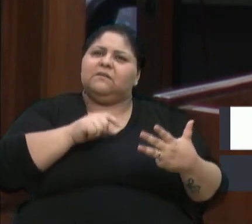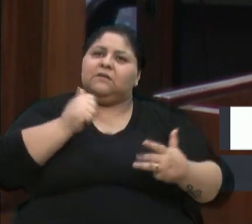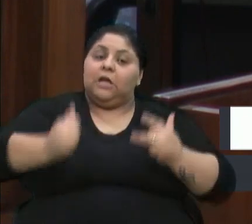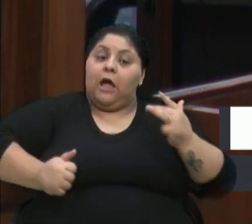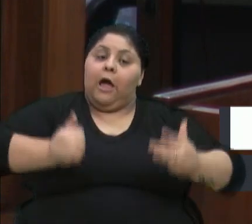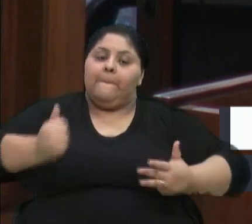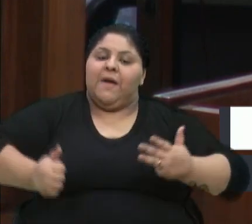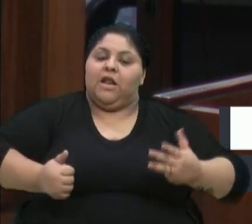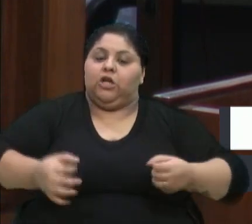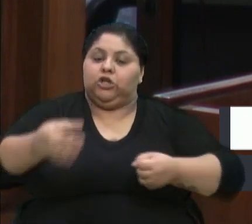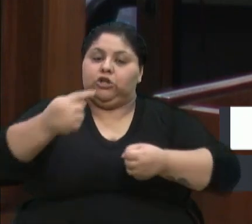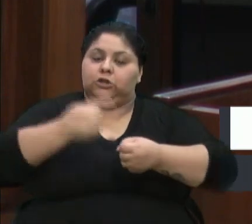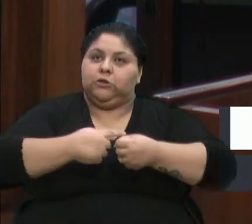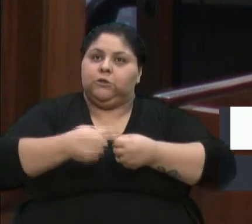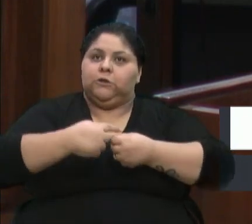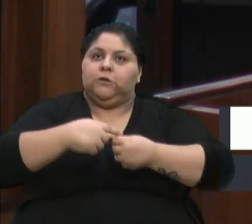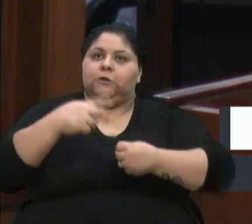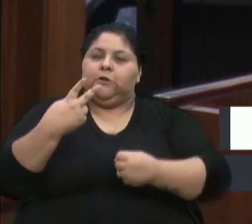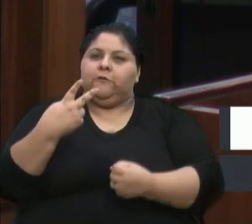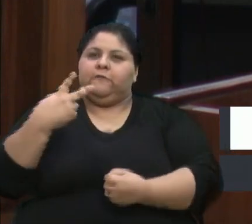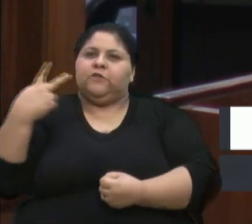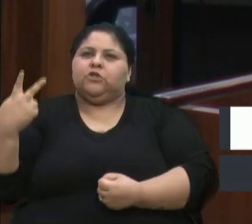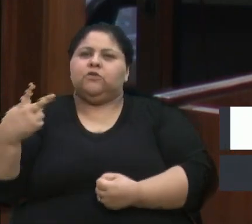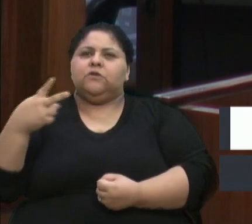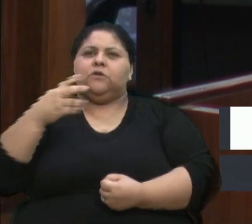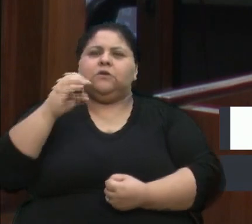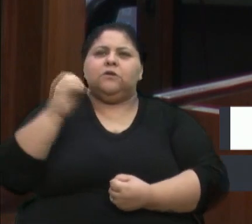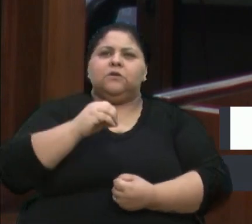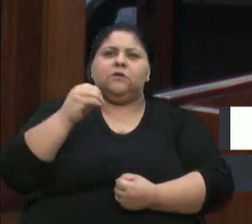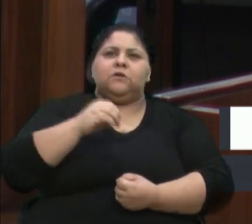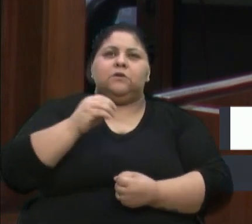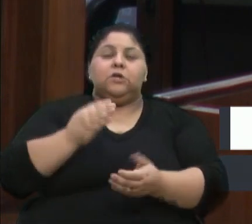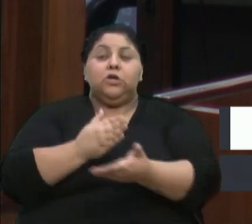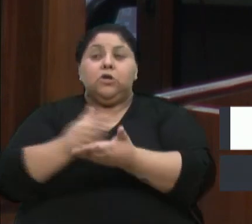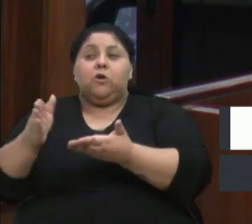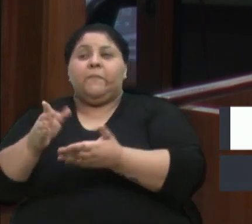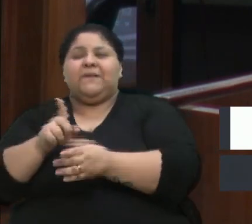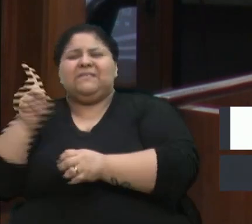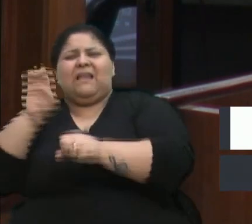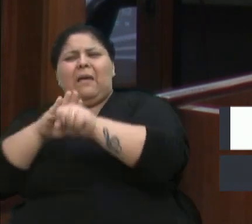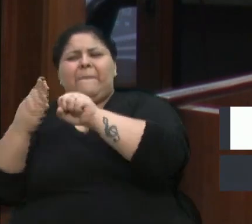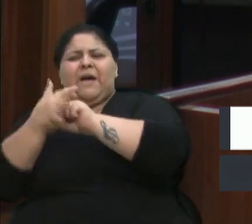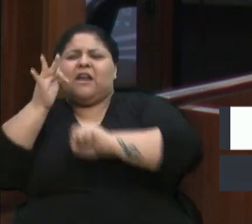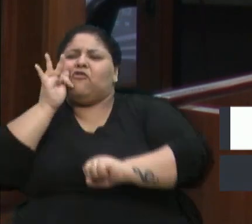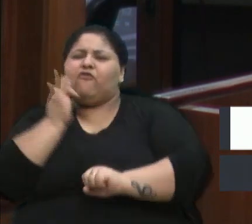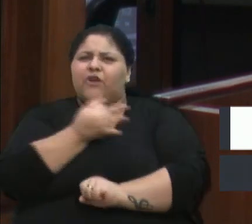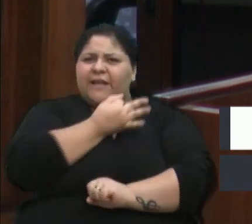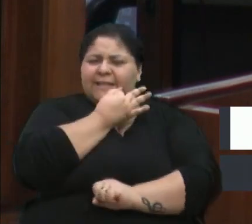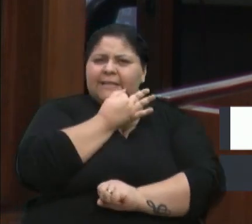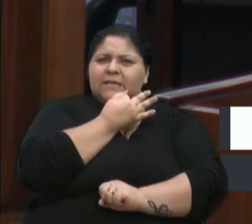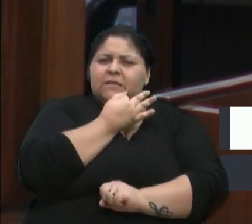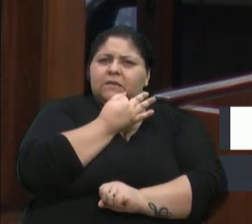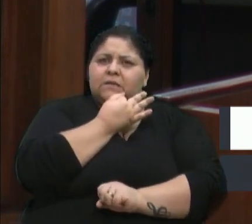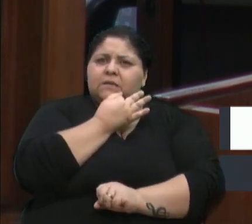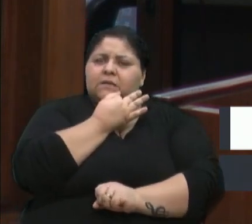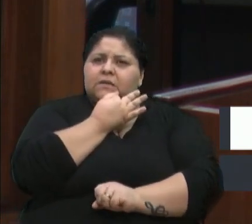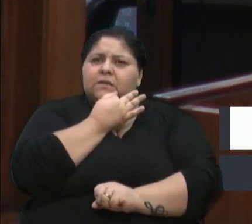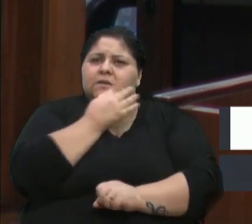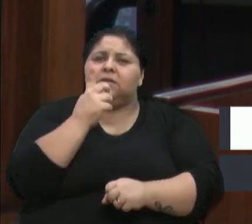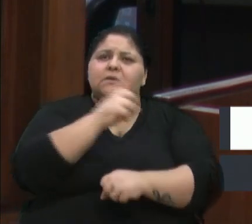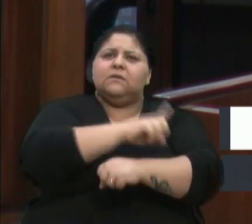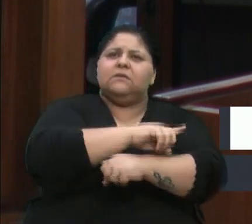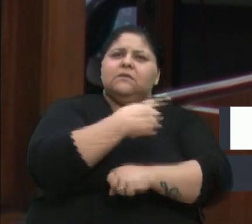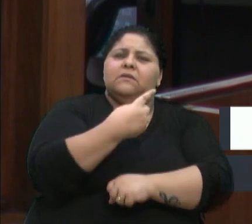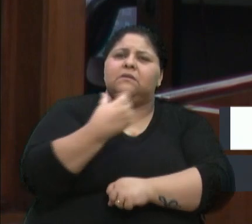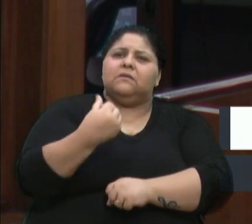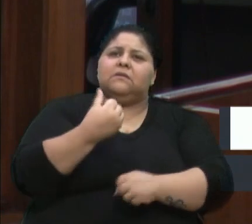de Caxias do Sul, dia 22 de outubro, que larga lá de Forqueta, 22 de outubro, e dia 17 de